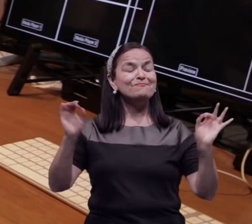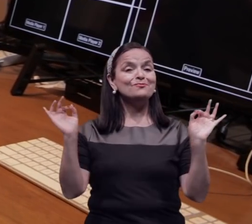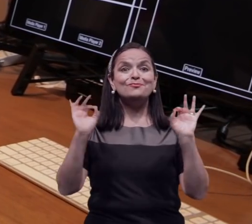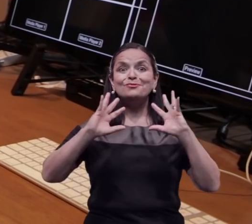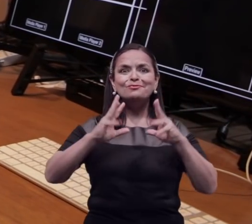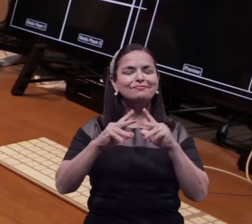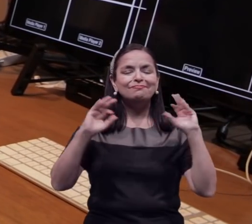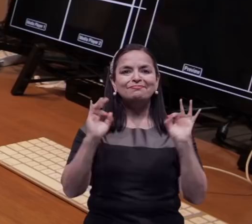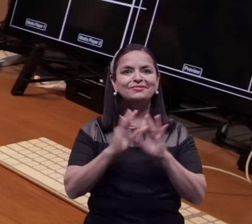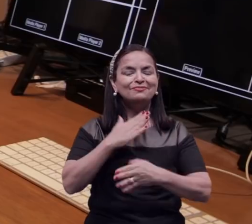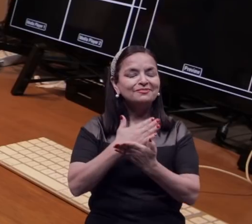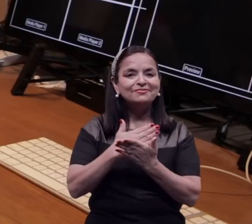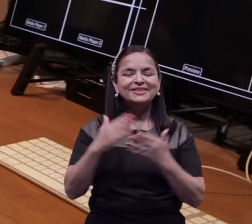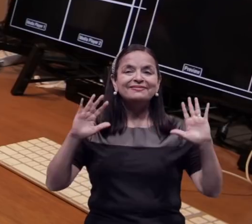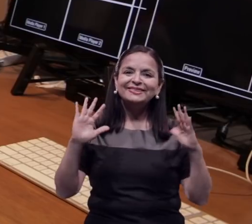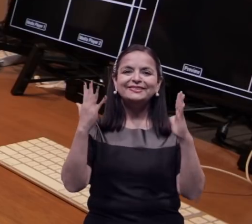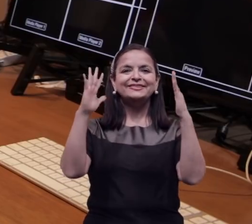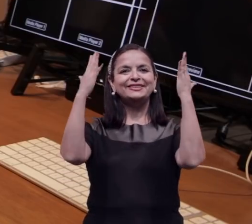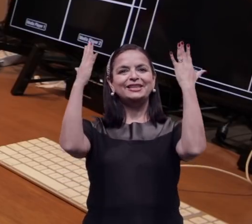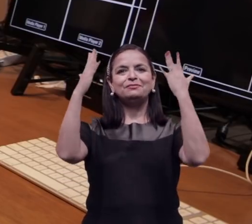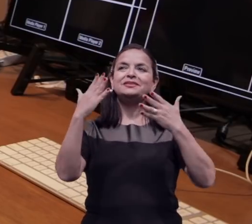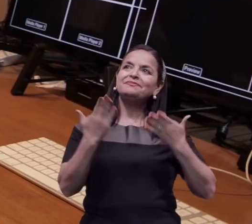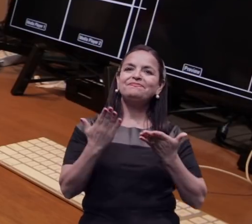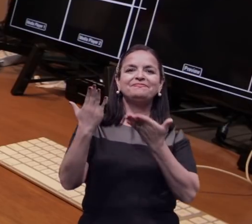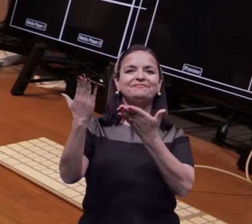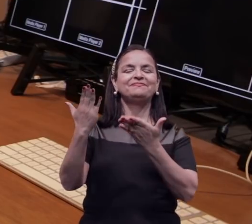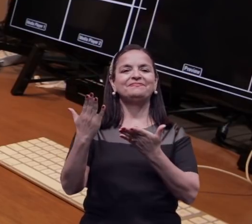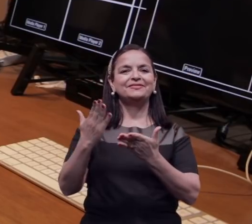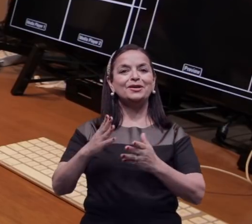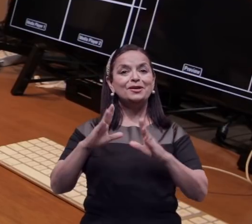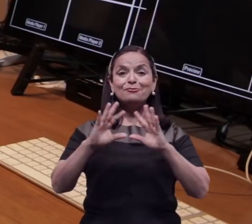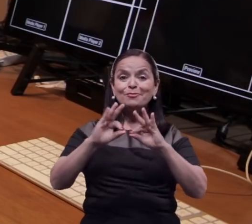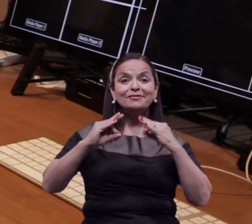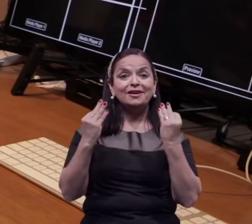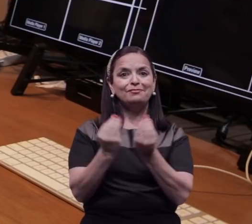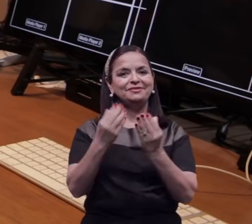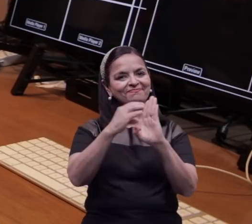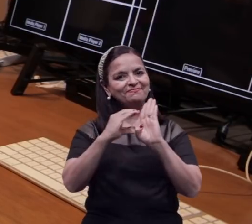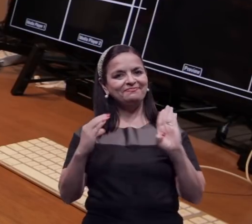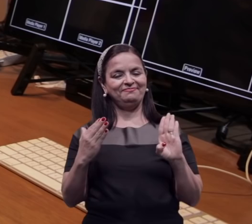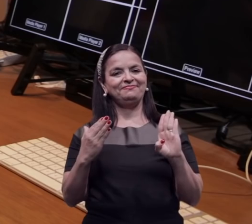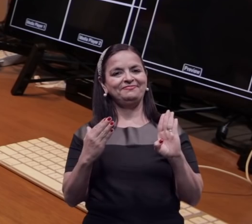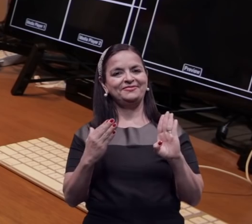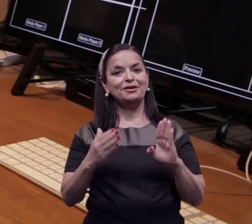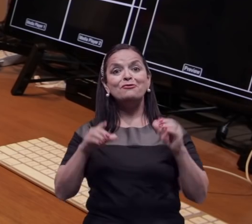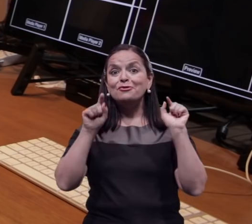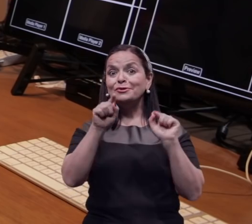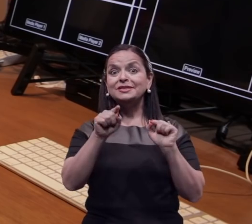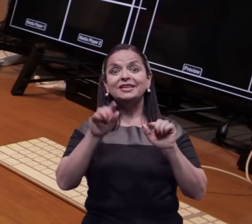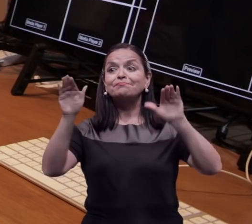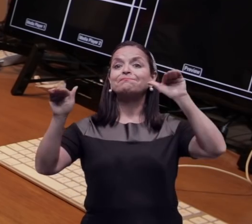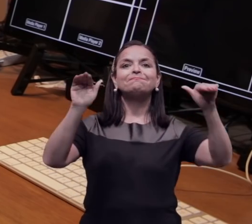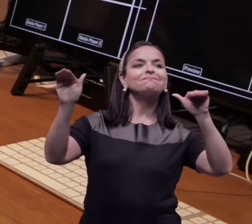já está tudo pronto para iniciarmos nossa celebração ao Senhor hoje, como família da Borda. Agora cabe